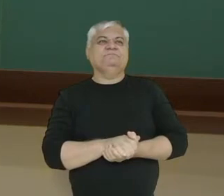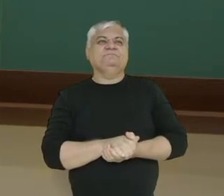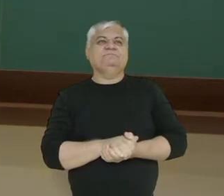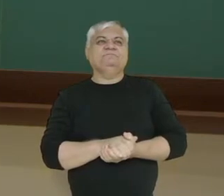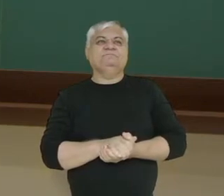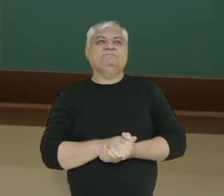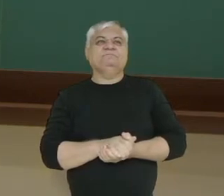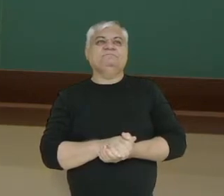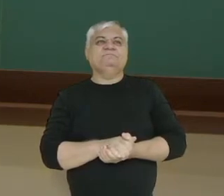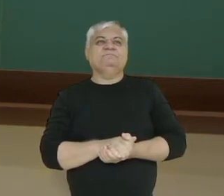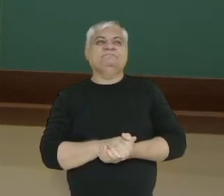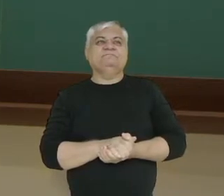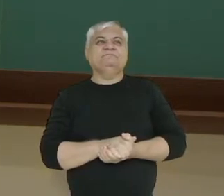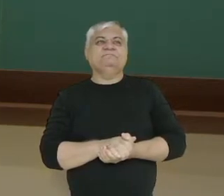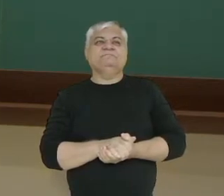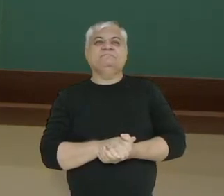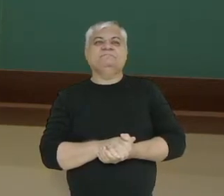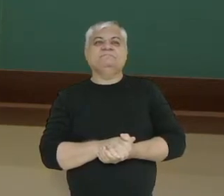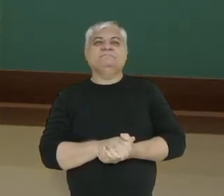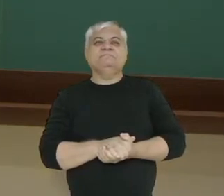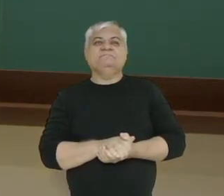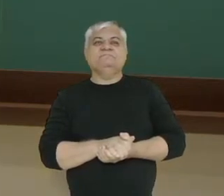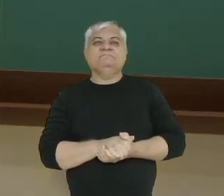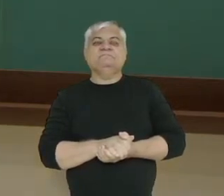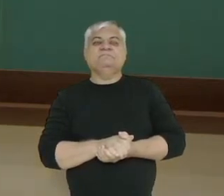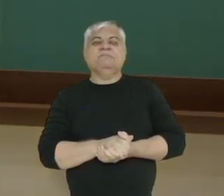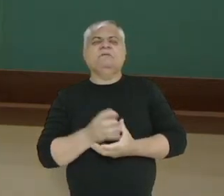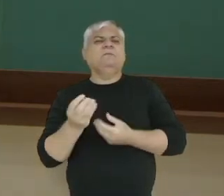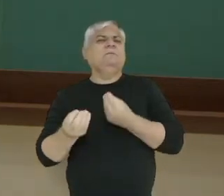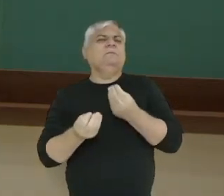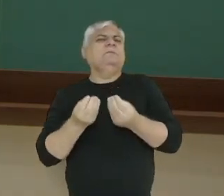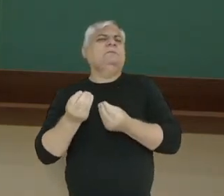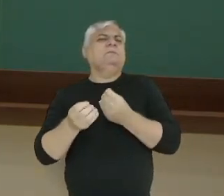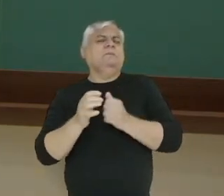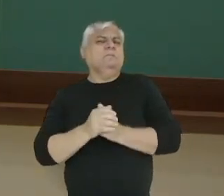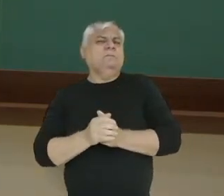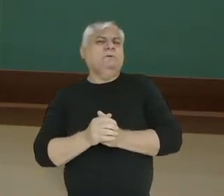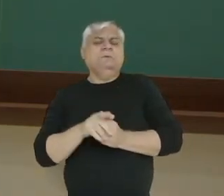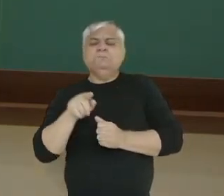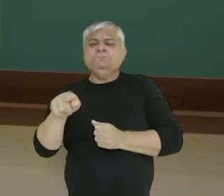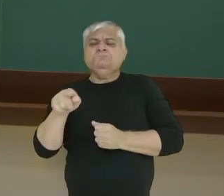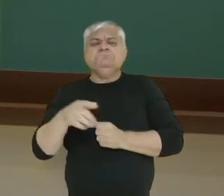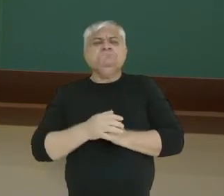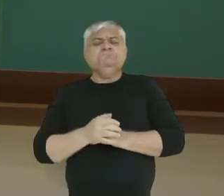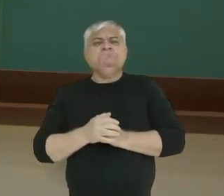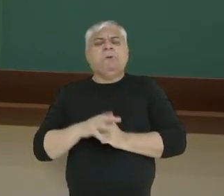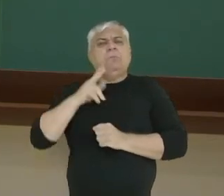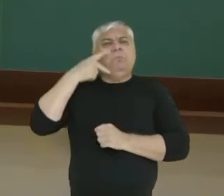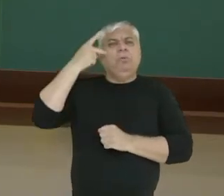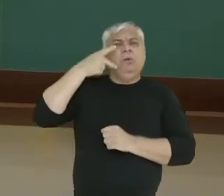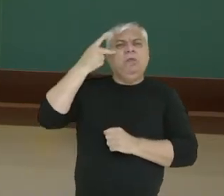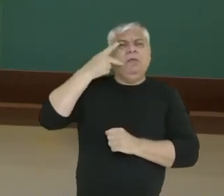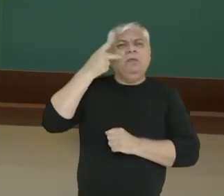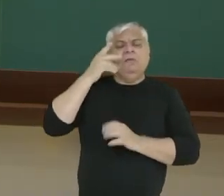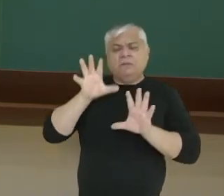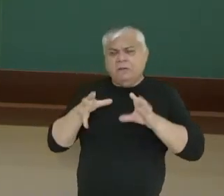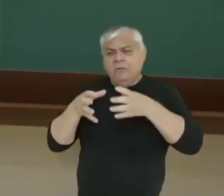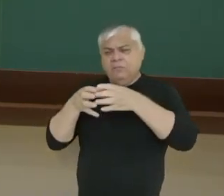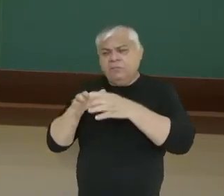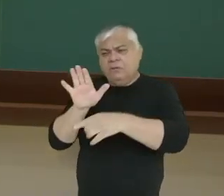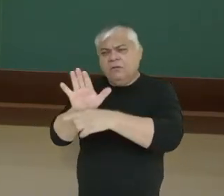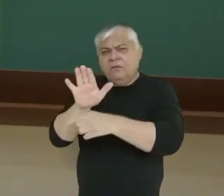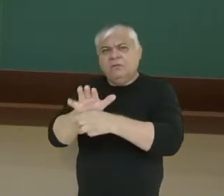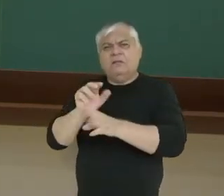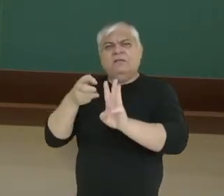E a gente vai ver, tá, e daí? Como é que foi aplicada uma política